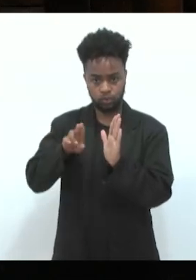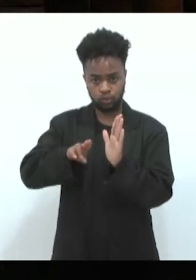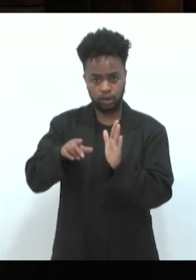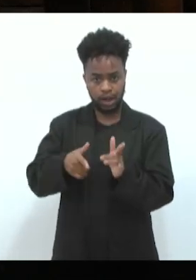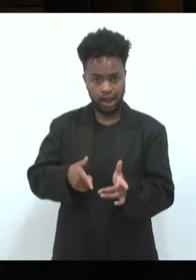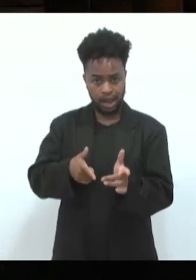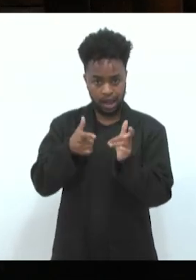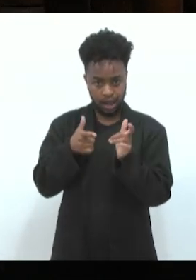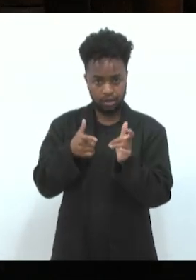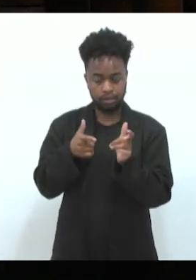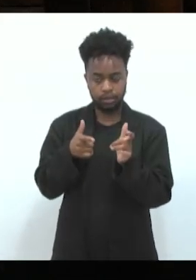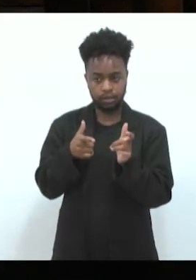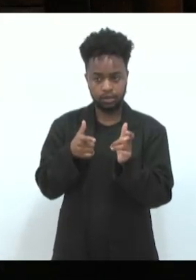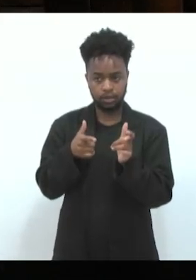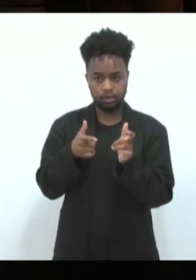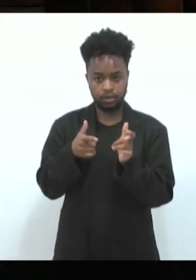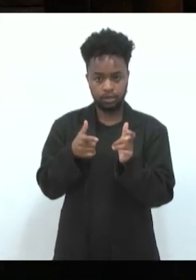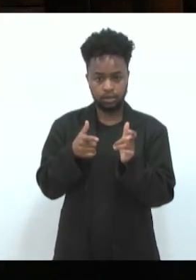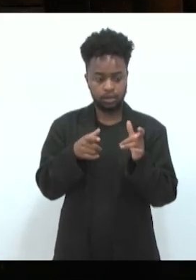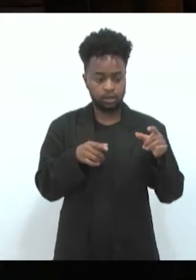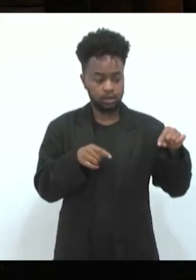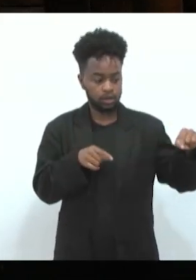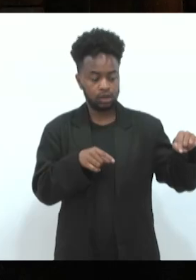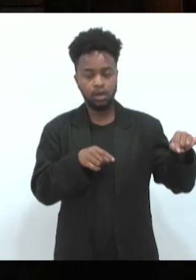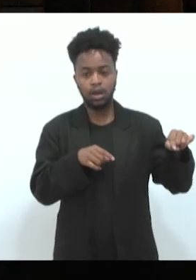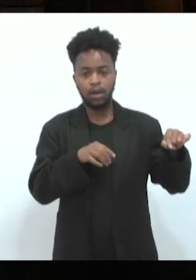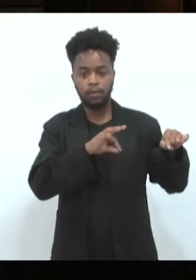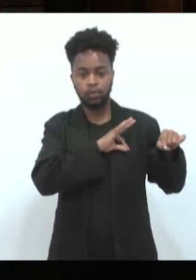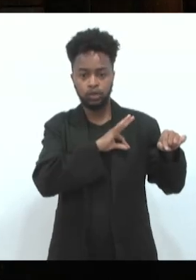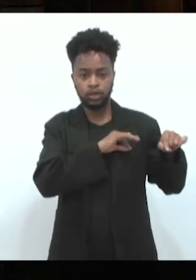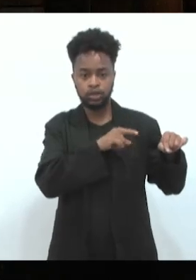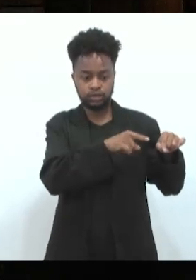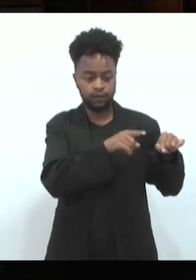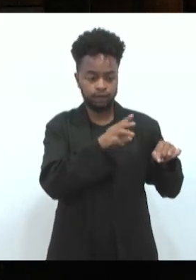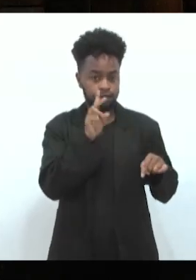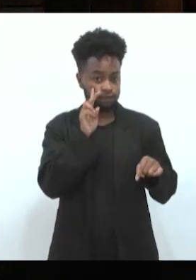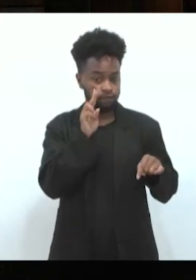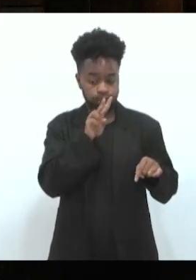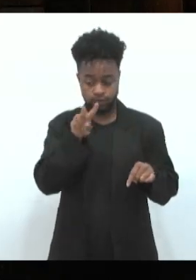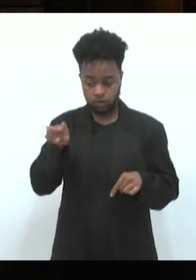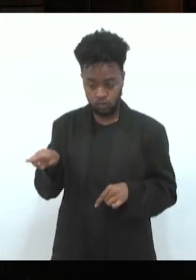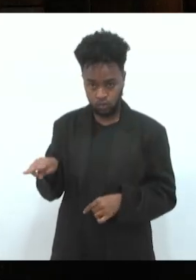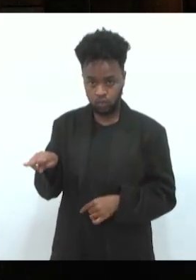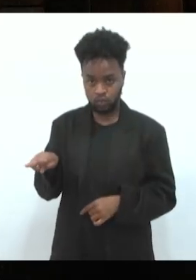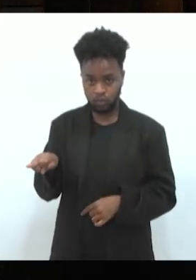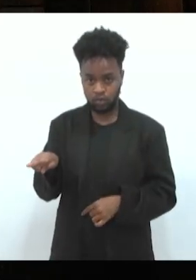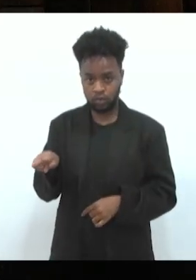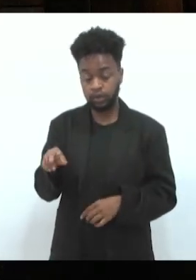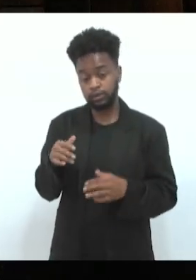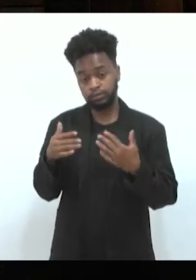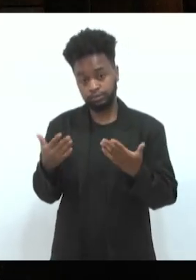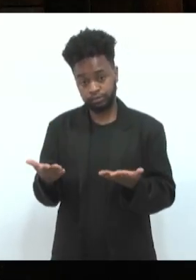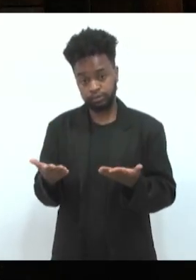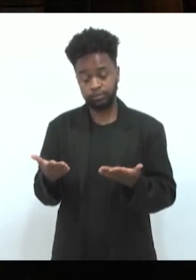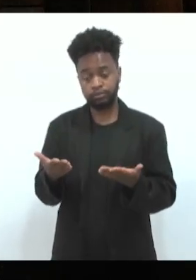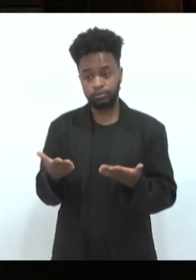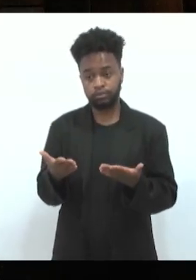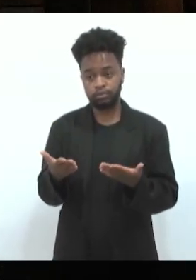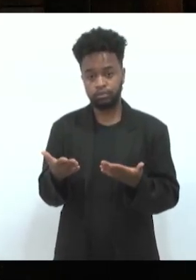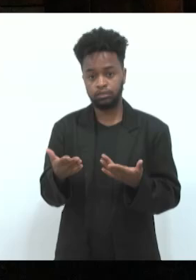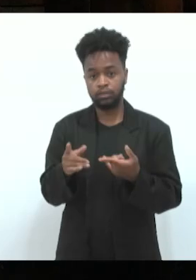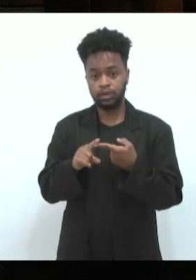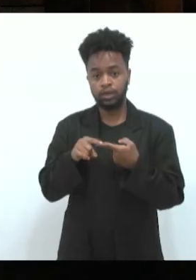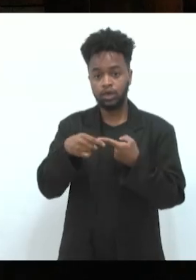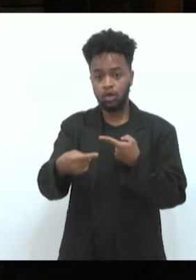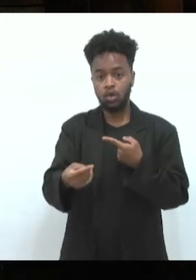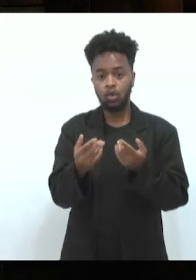que foi visualizado por uma patrulha da Polícia Militar. E a partir daí